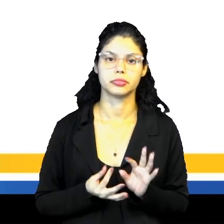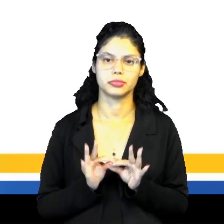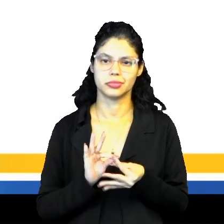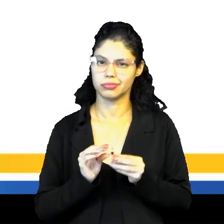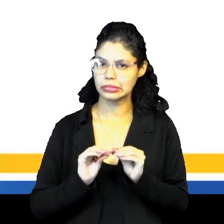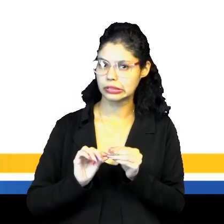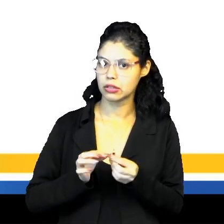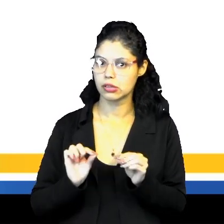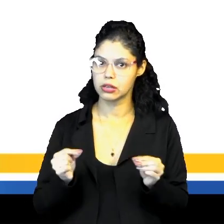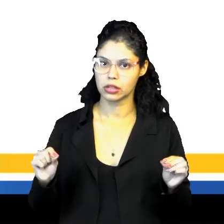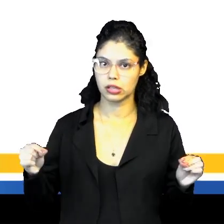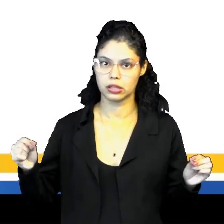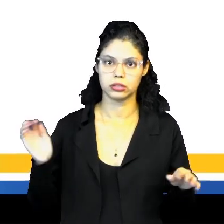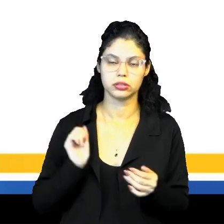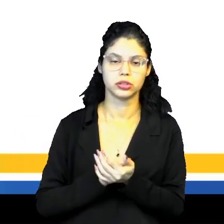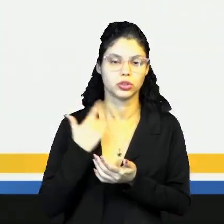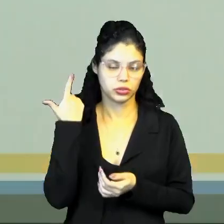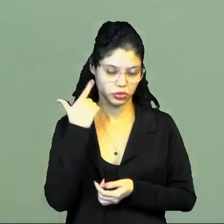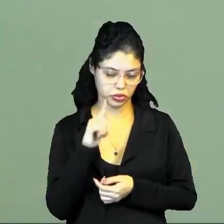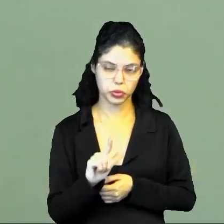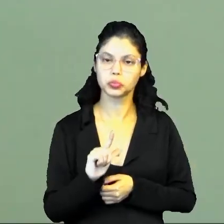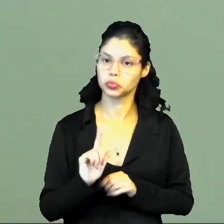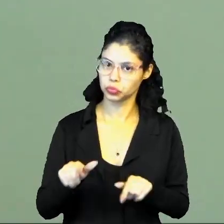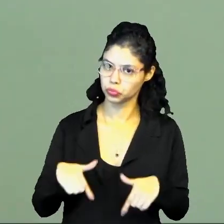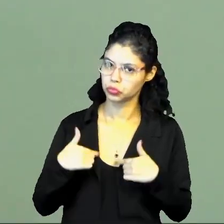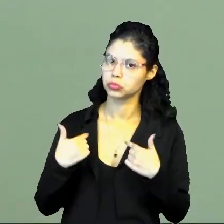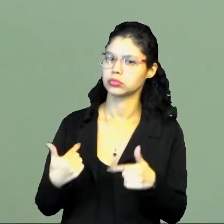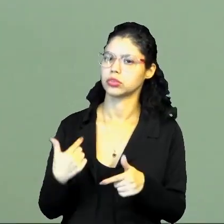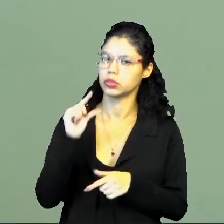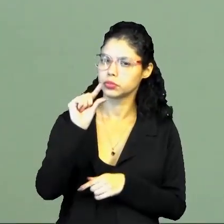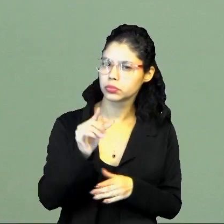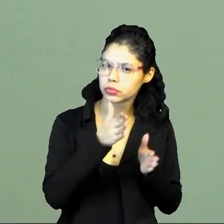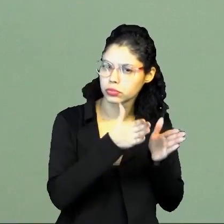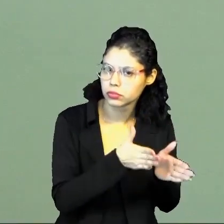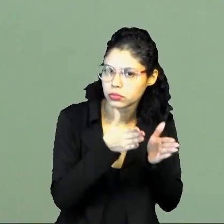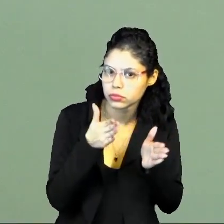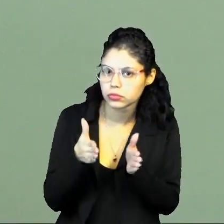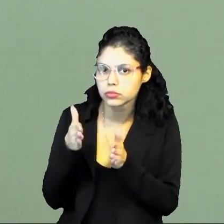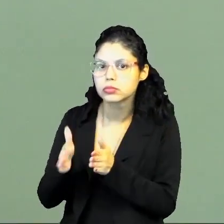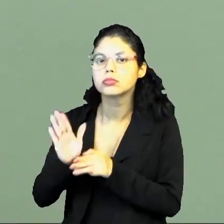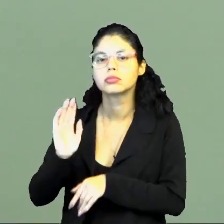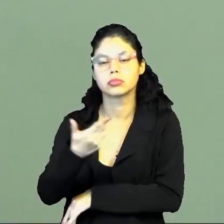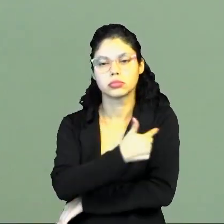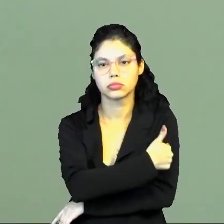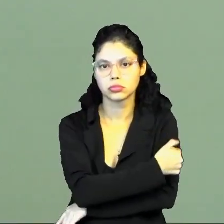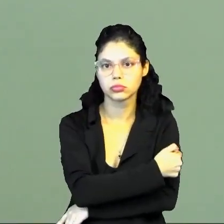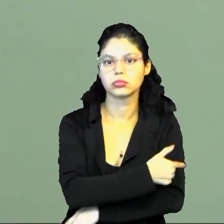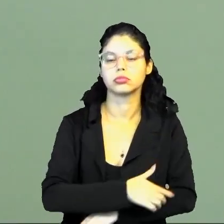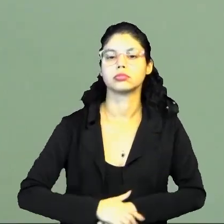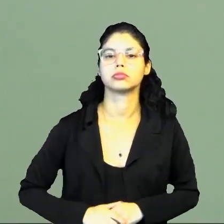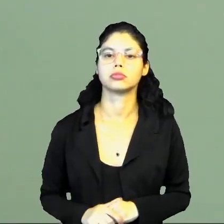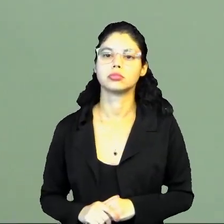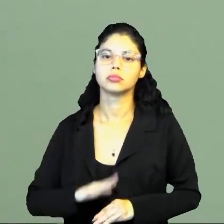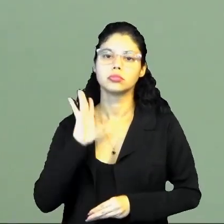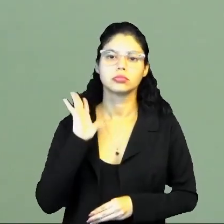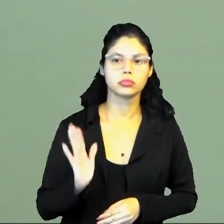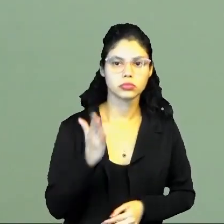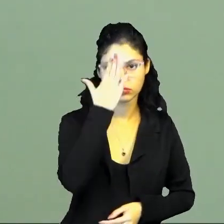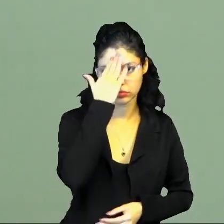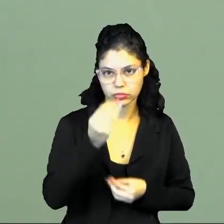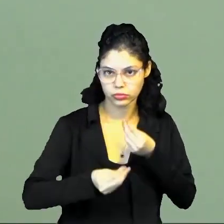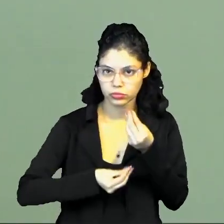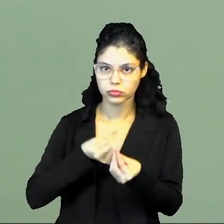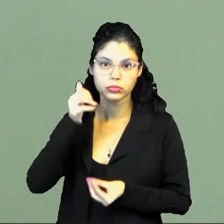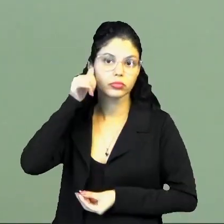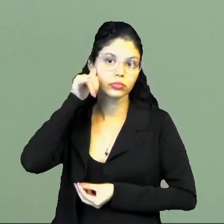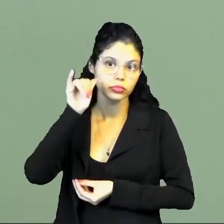destrinchada, digamos assim, ela vai sendo vencida aos poucos, né? Já temos a vacina, né? Já sabemos como